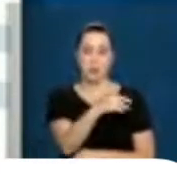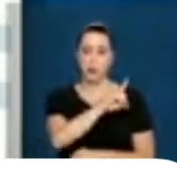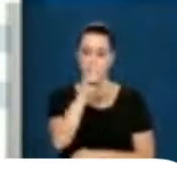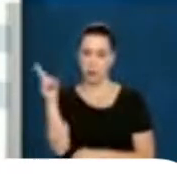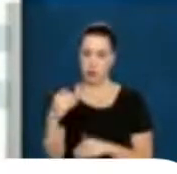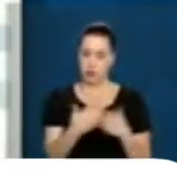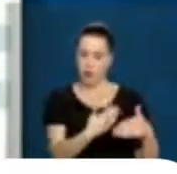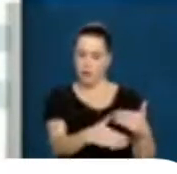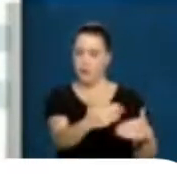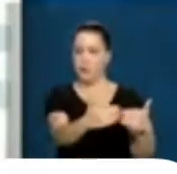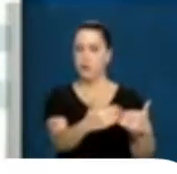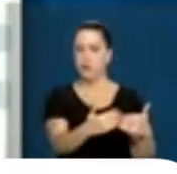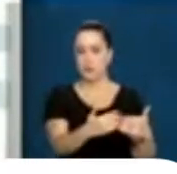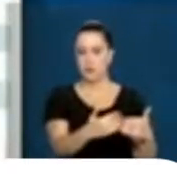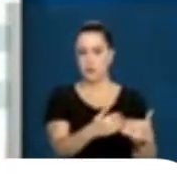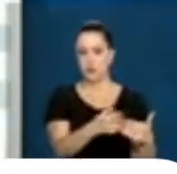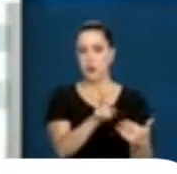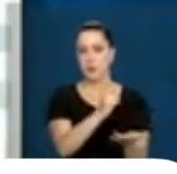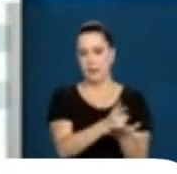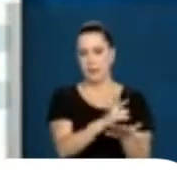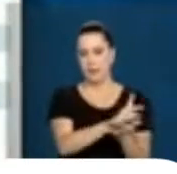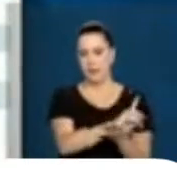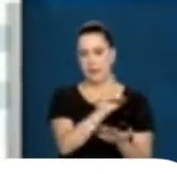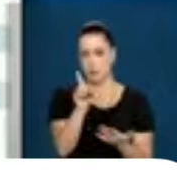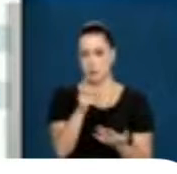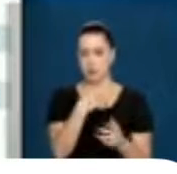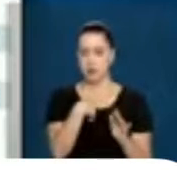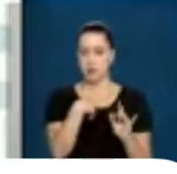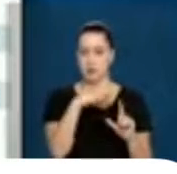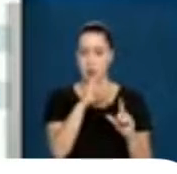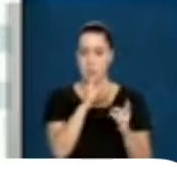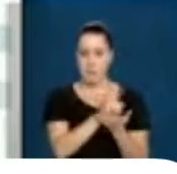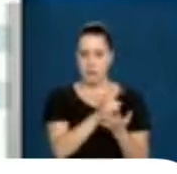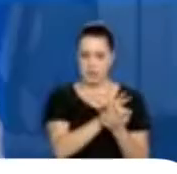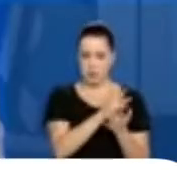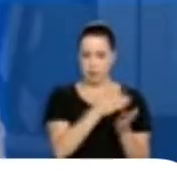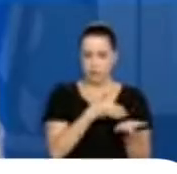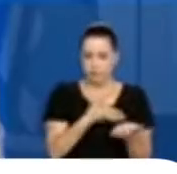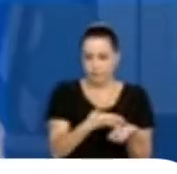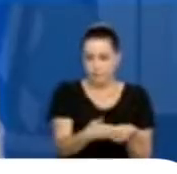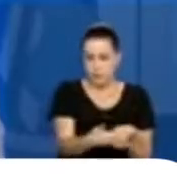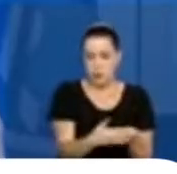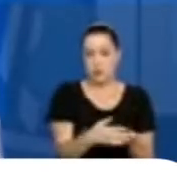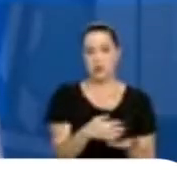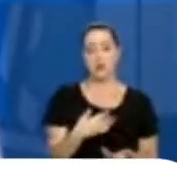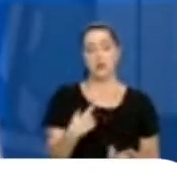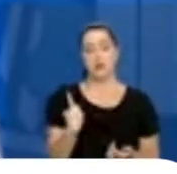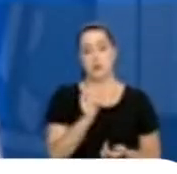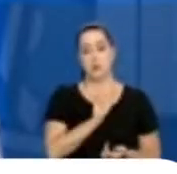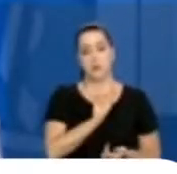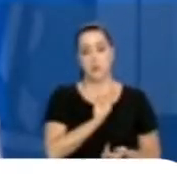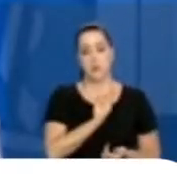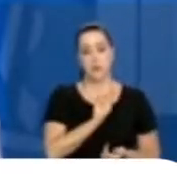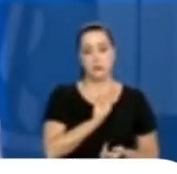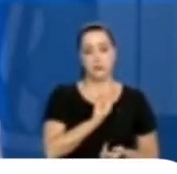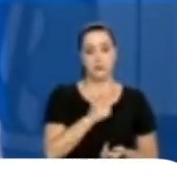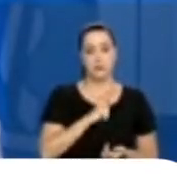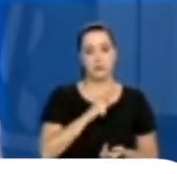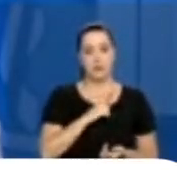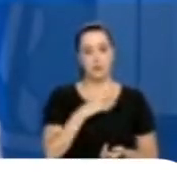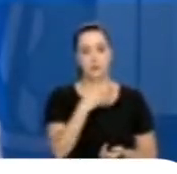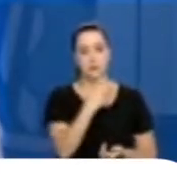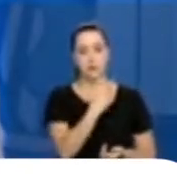mesmo parâmetro, ou seja, eu estou usando a mesma régua para medir todo mundo. Então, 42